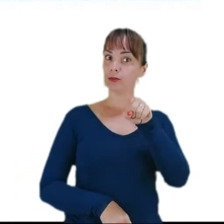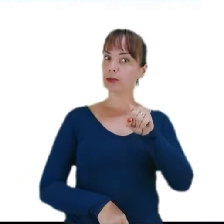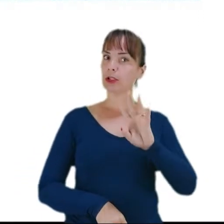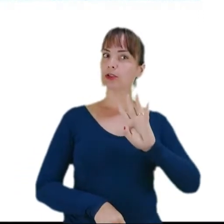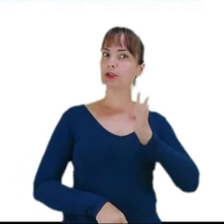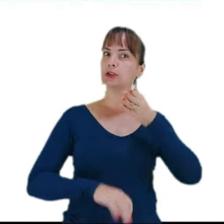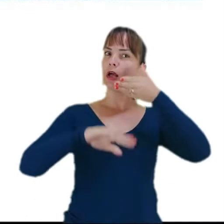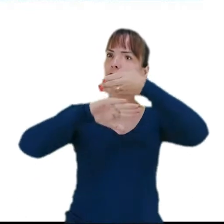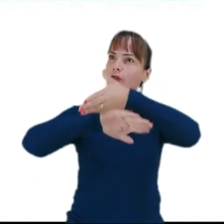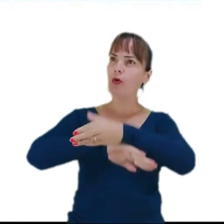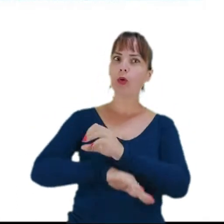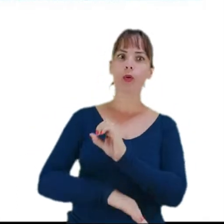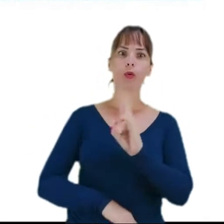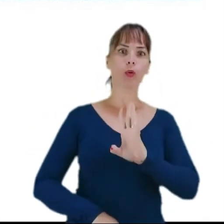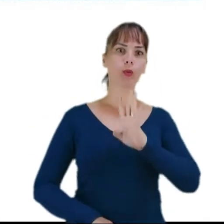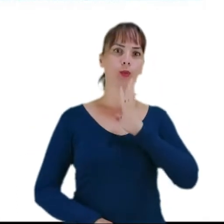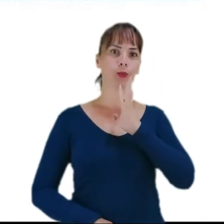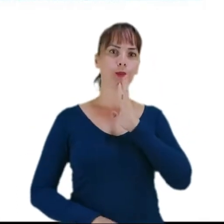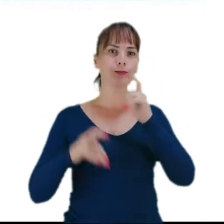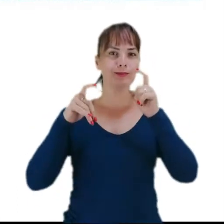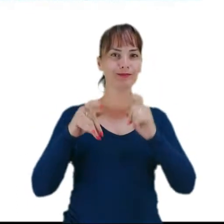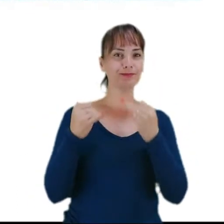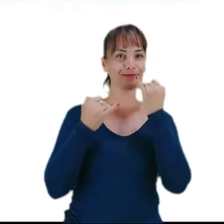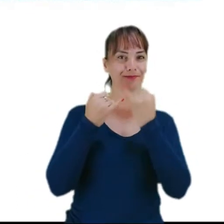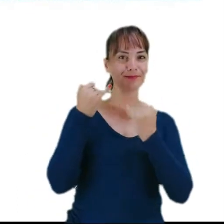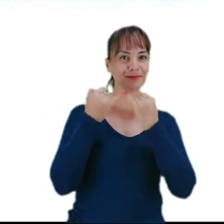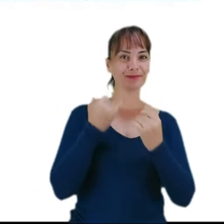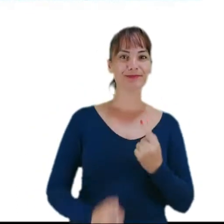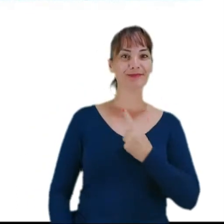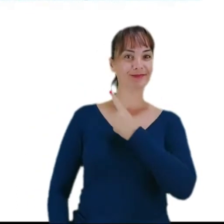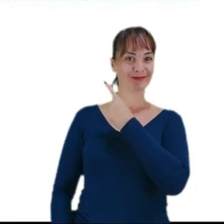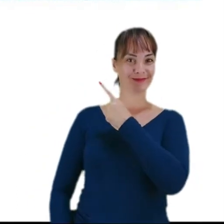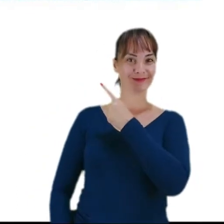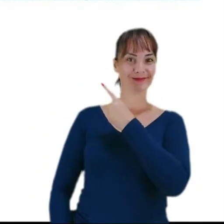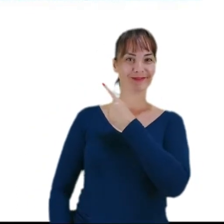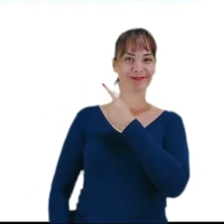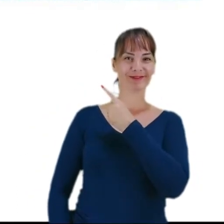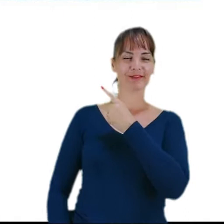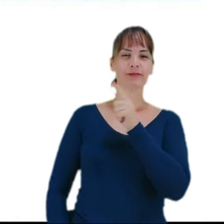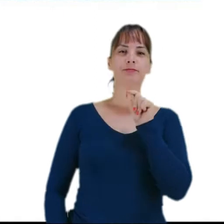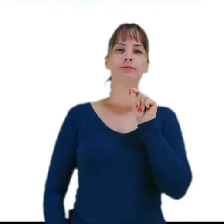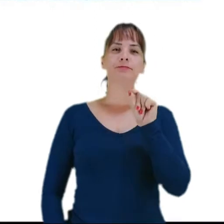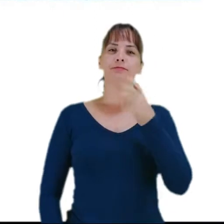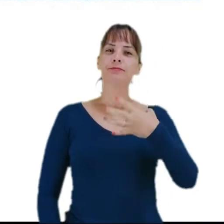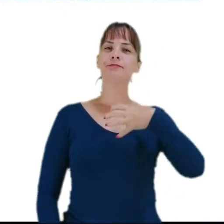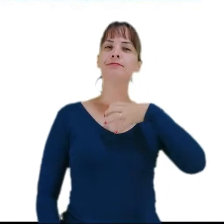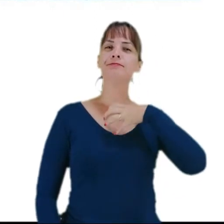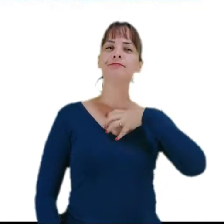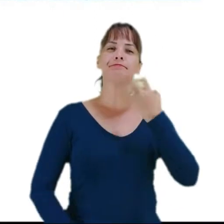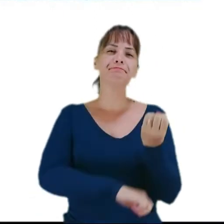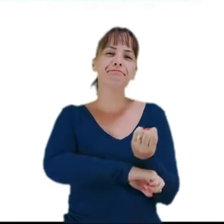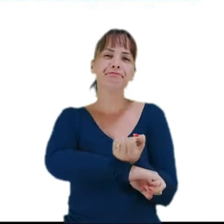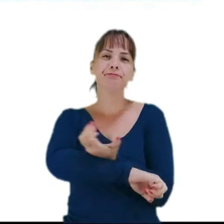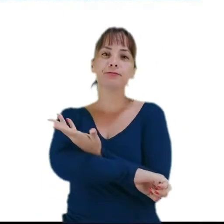conhece algum lugar parecido com esta paisagem? Quais são as emoções que você